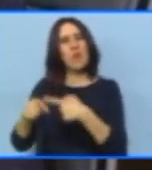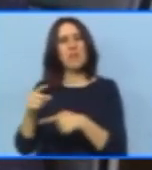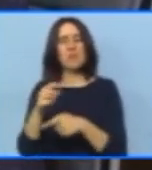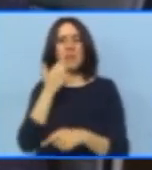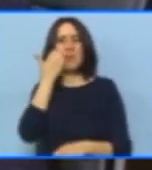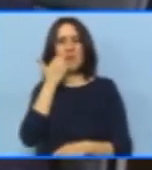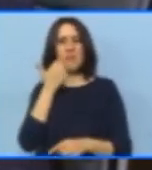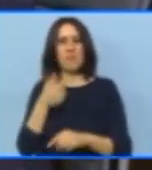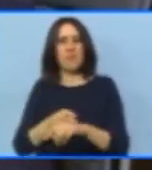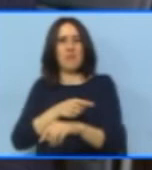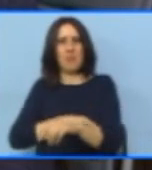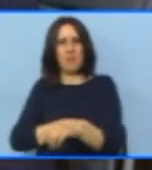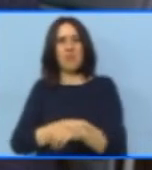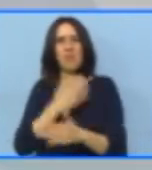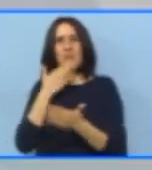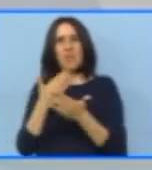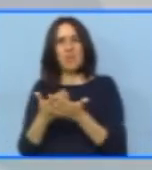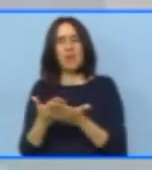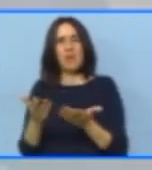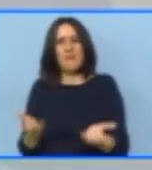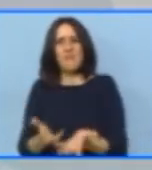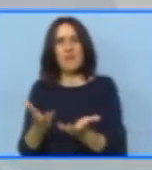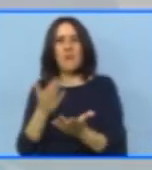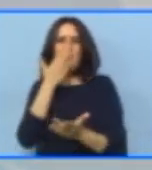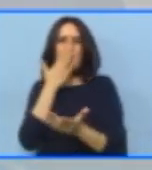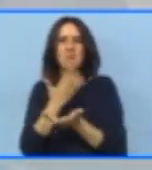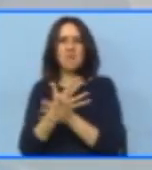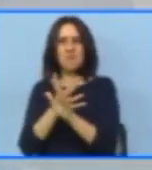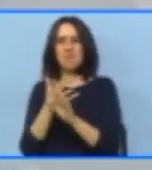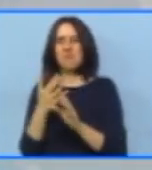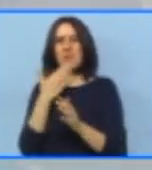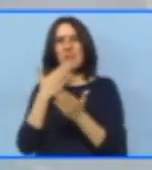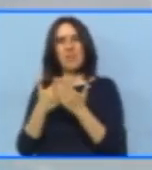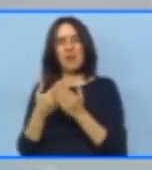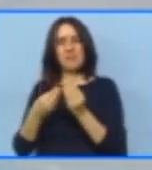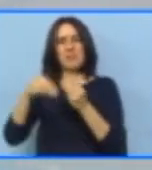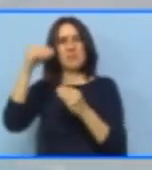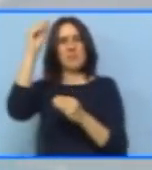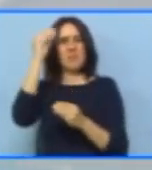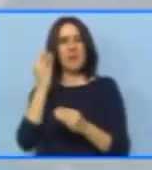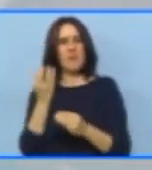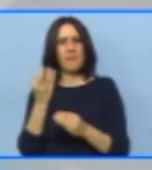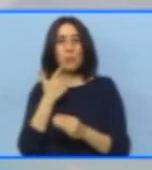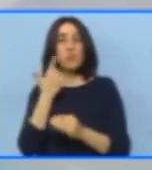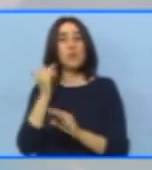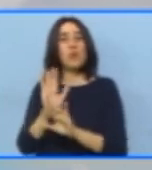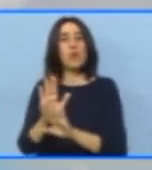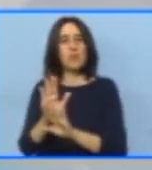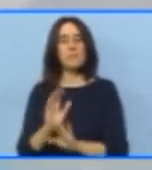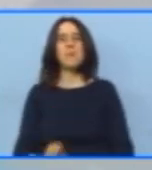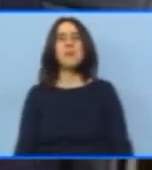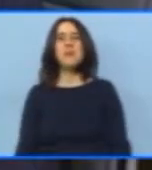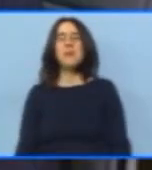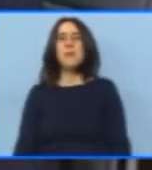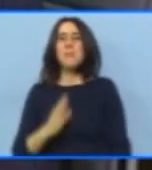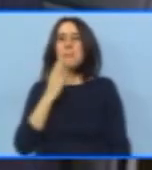tirar achas para uma fogueira que já de si era grande. De qualquer maneira, parece-me que